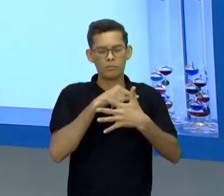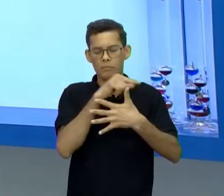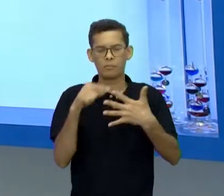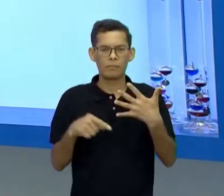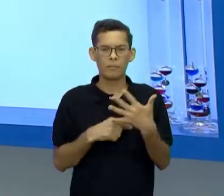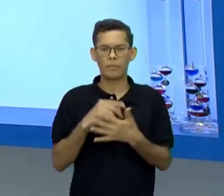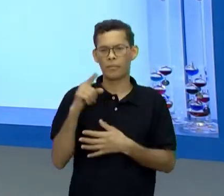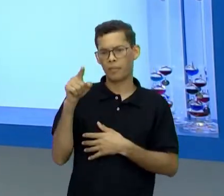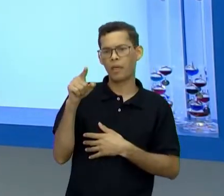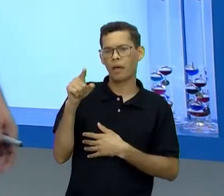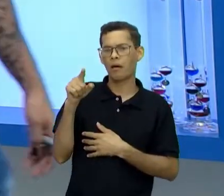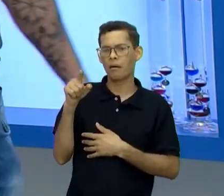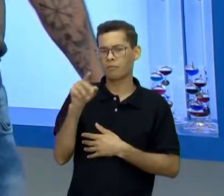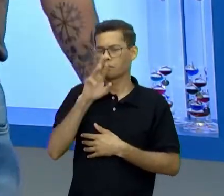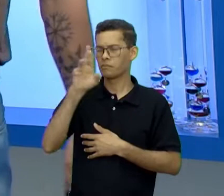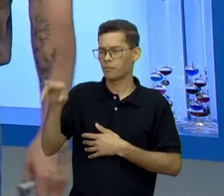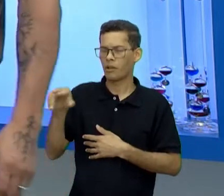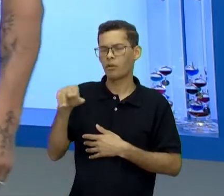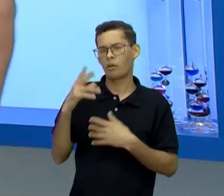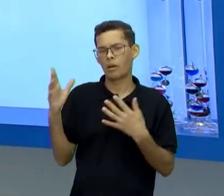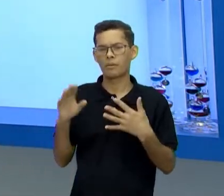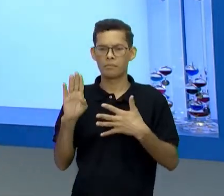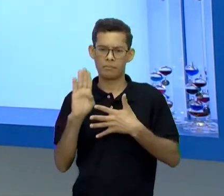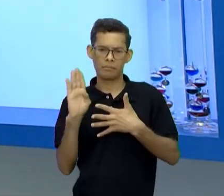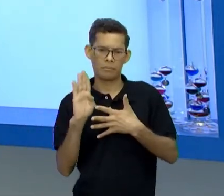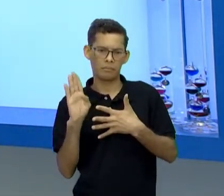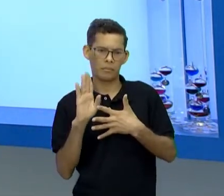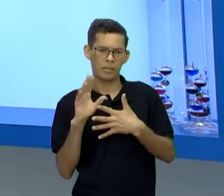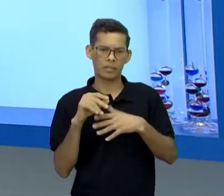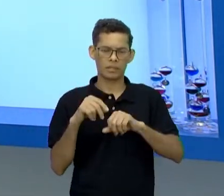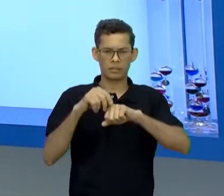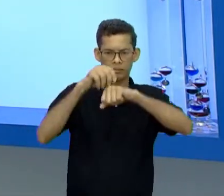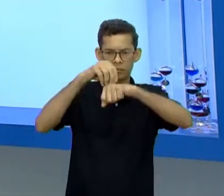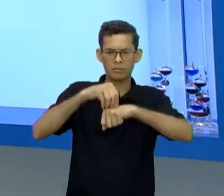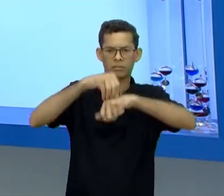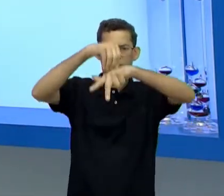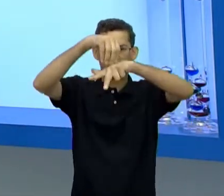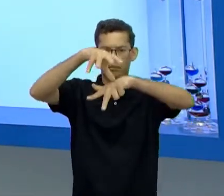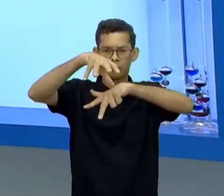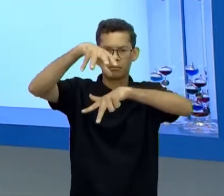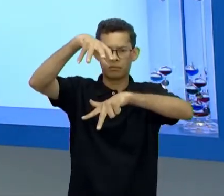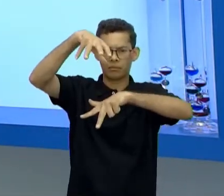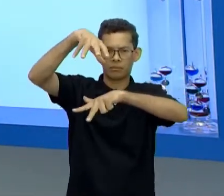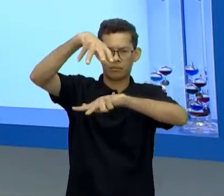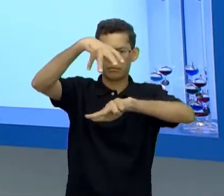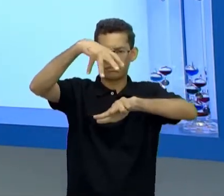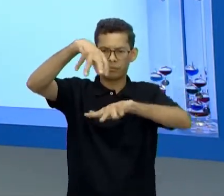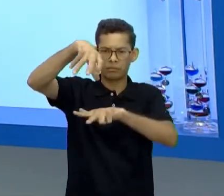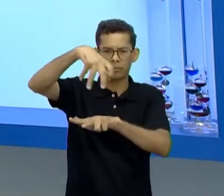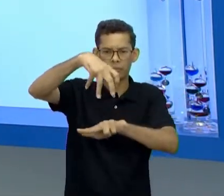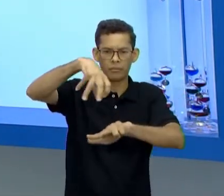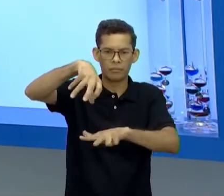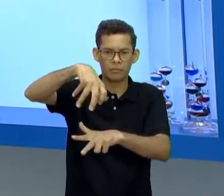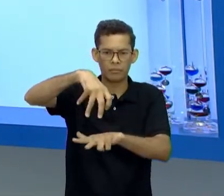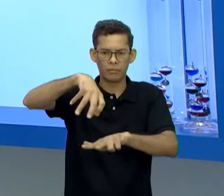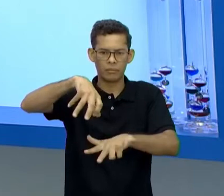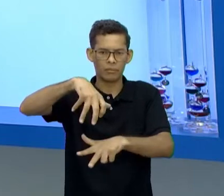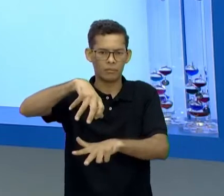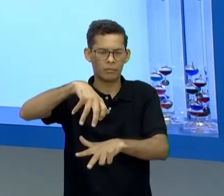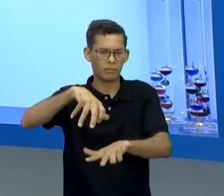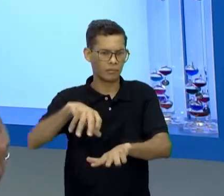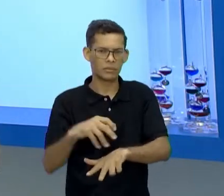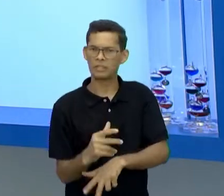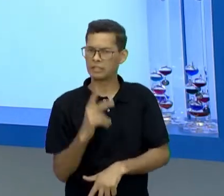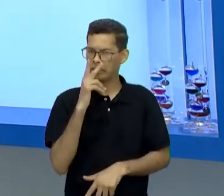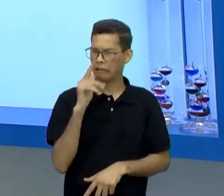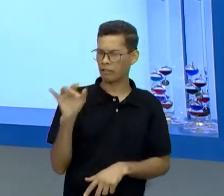ali, pular de B. Pular de paraquedas acompanhado. Você tem certeza? Você já pulou de paraquedas, Gibalina? Eu acho que você não tem coragem